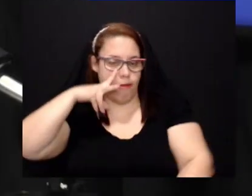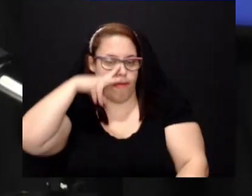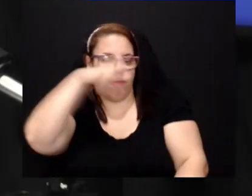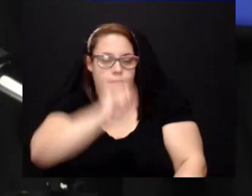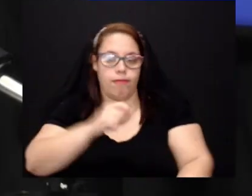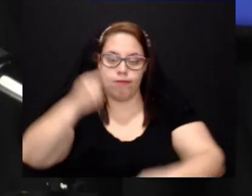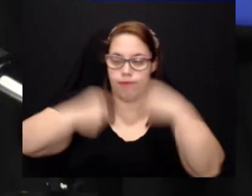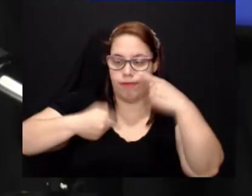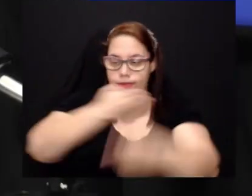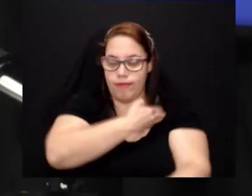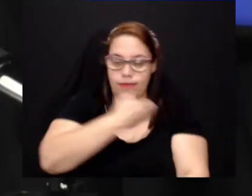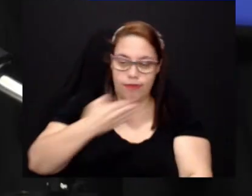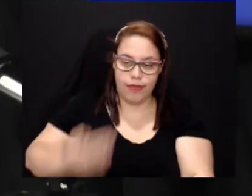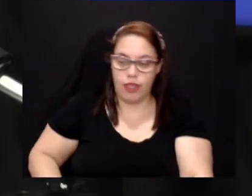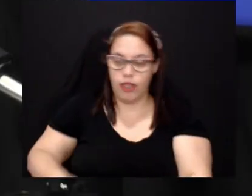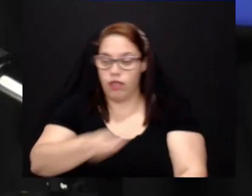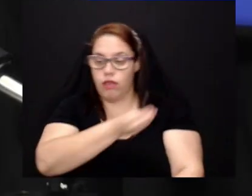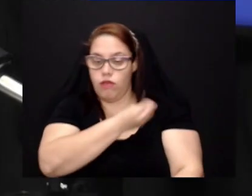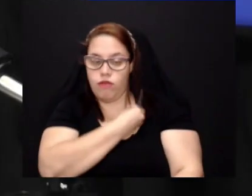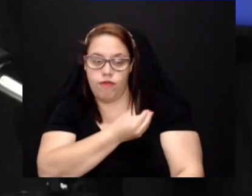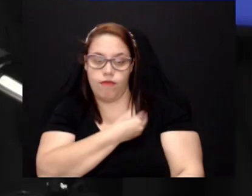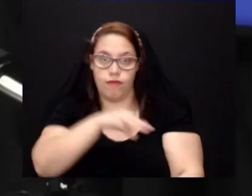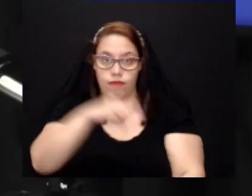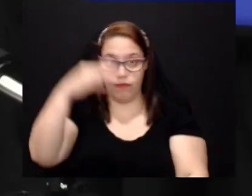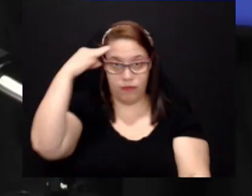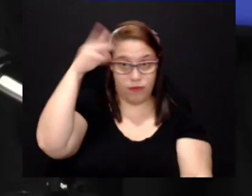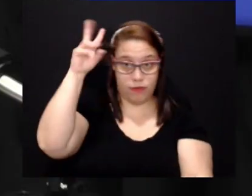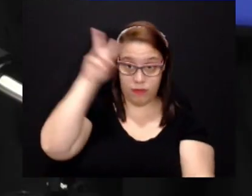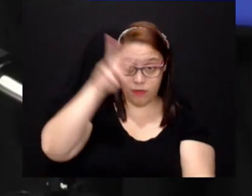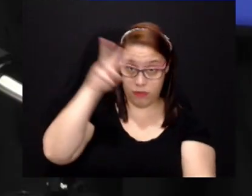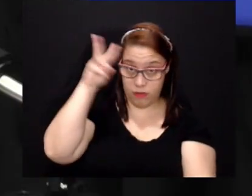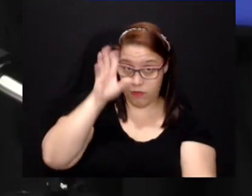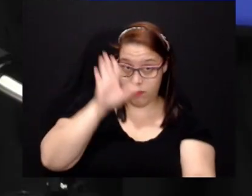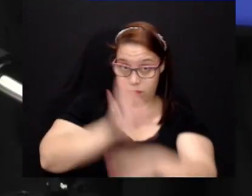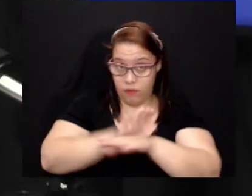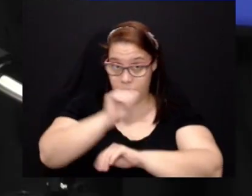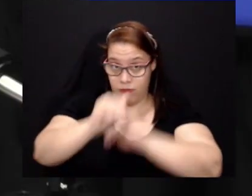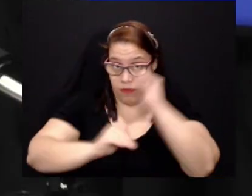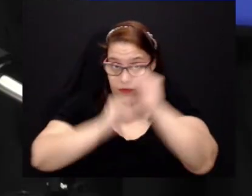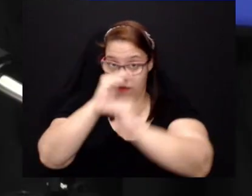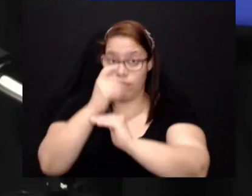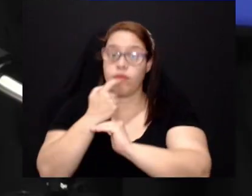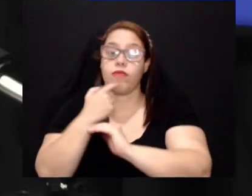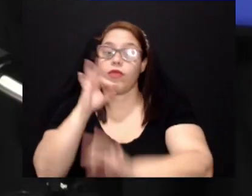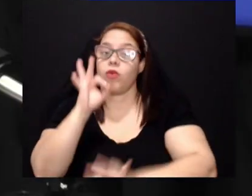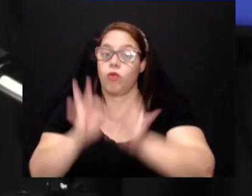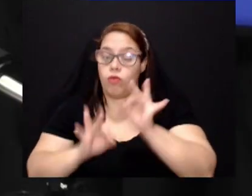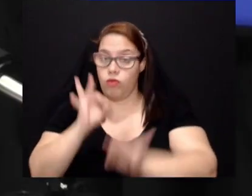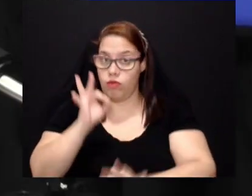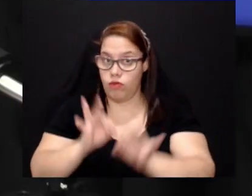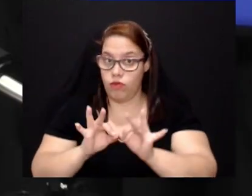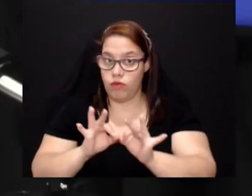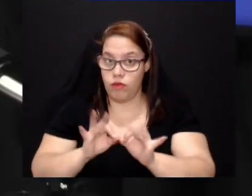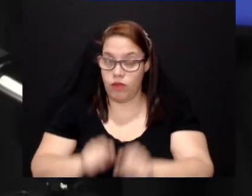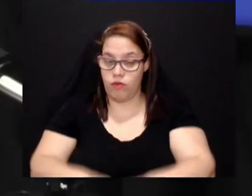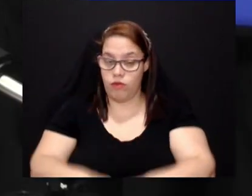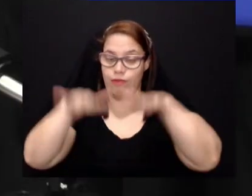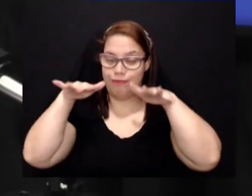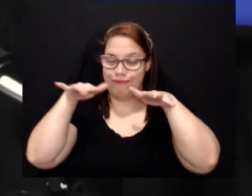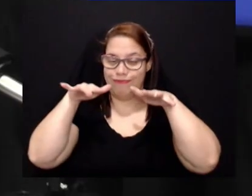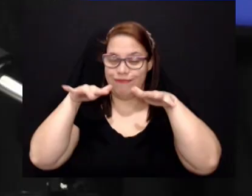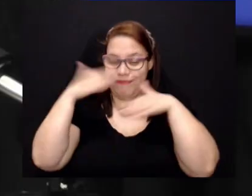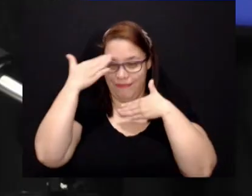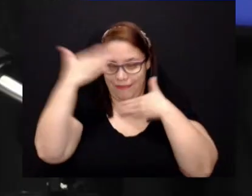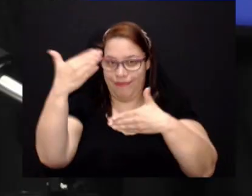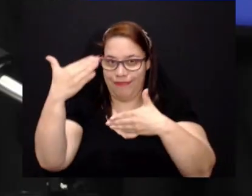e manter viva a memória das histórias que ajudam a construir uma Campinas mais justa e plural. Eu quero agradecer